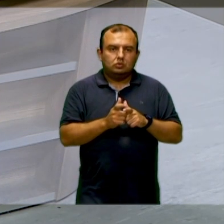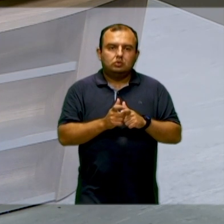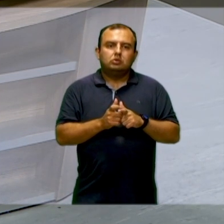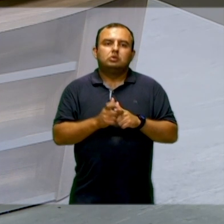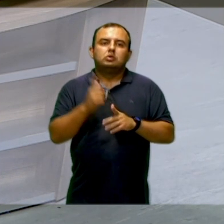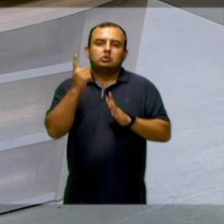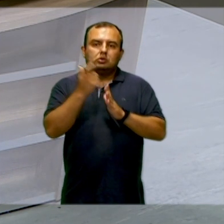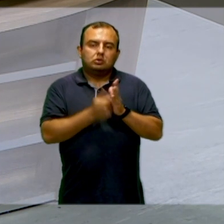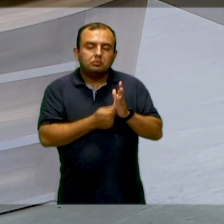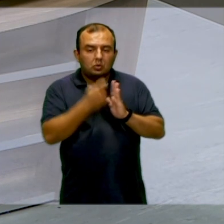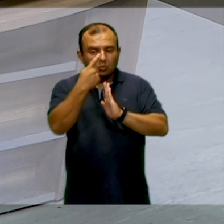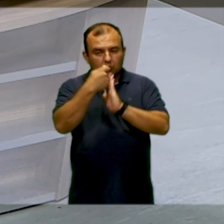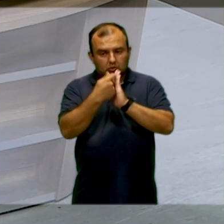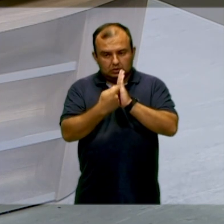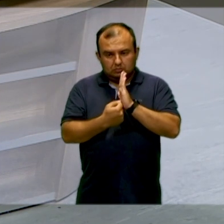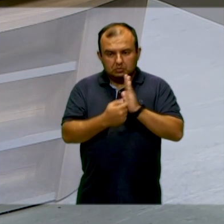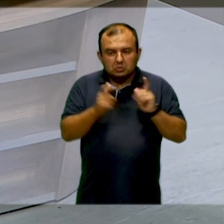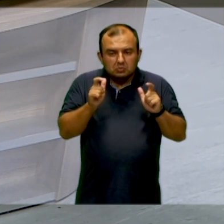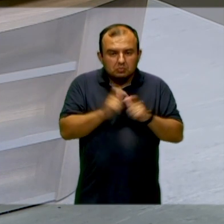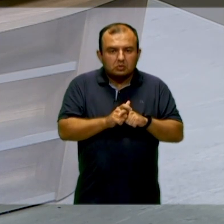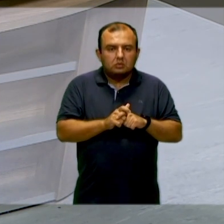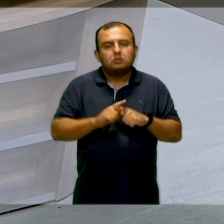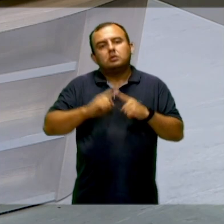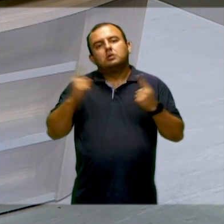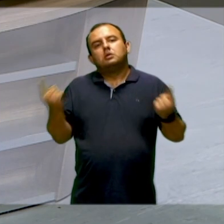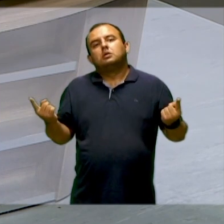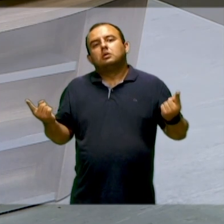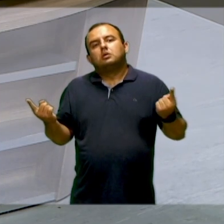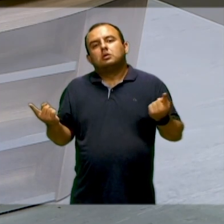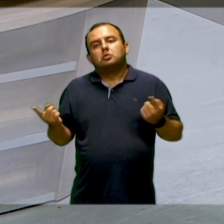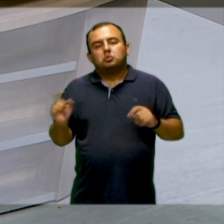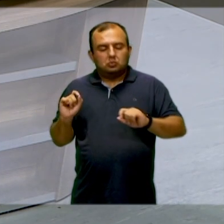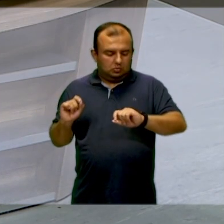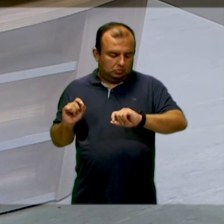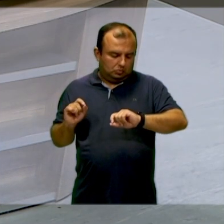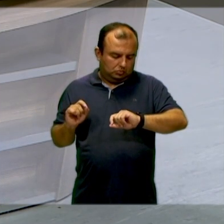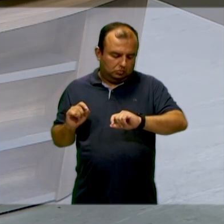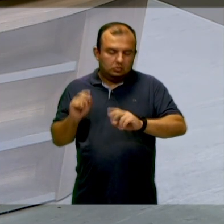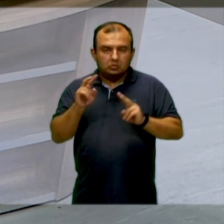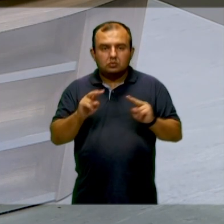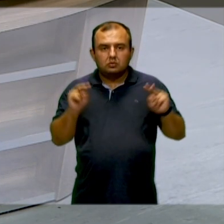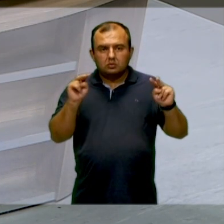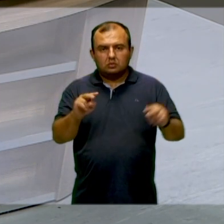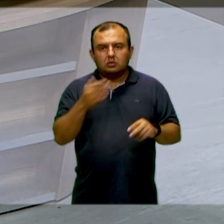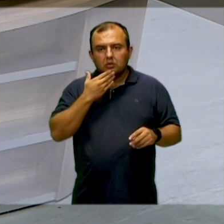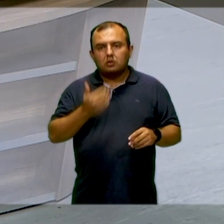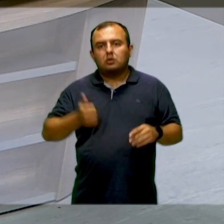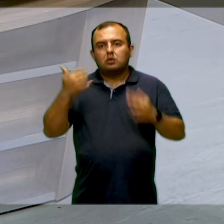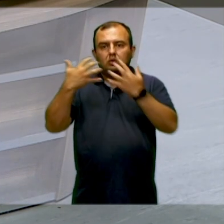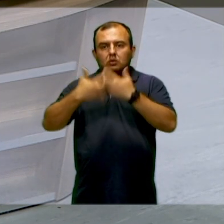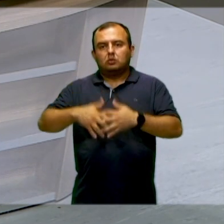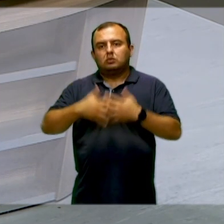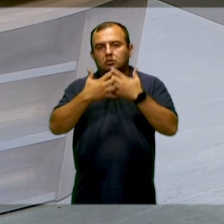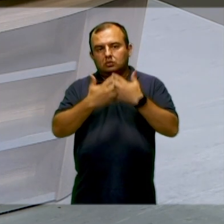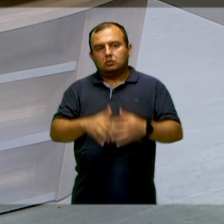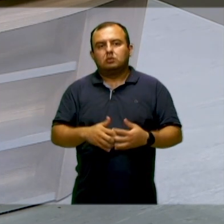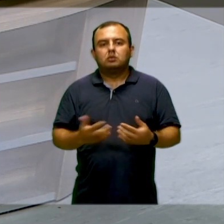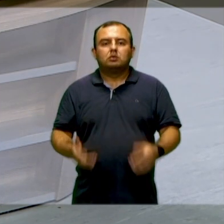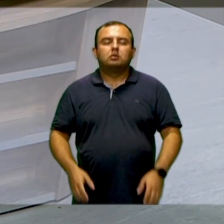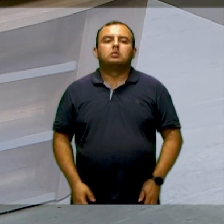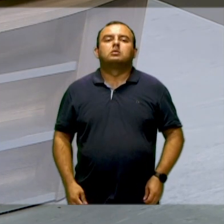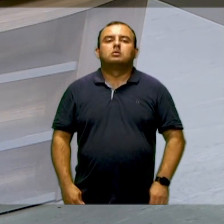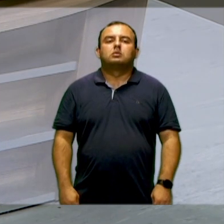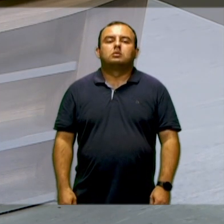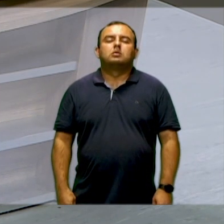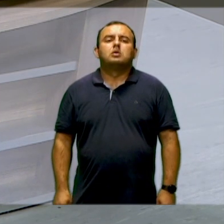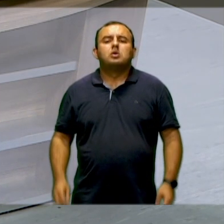mais enxuto, mas é o que, na tua visão, é aquele que melhor funciona. Uhum.